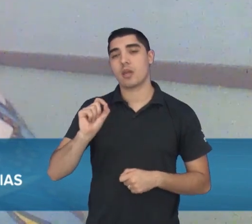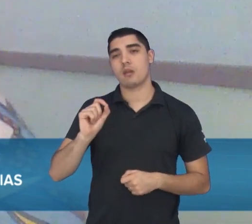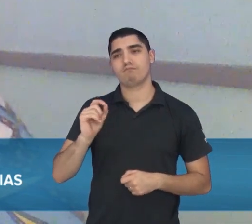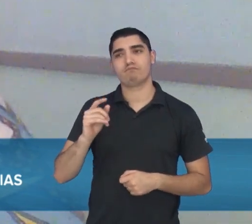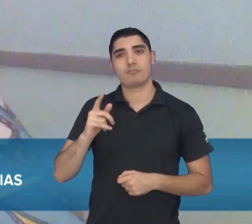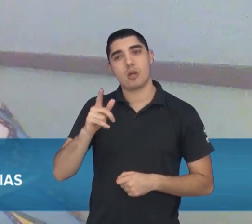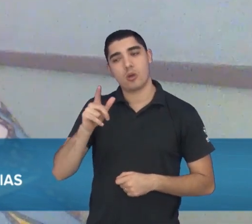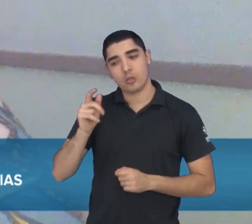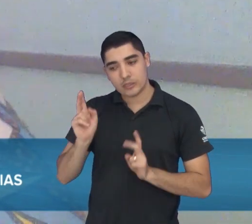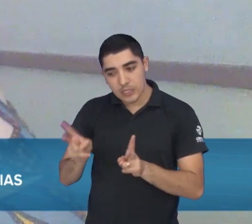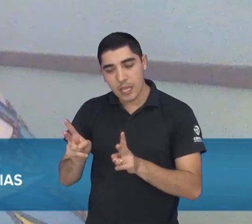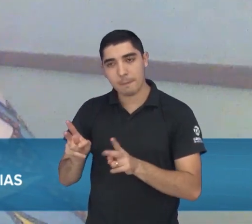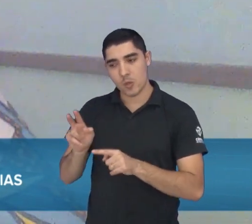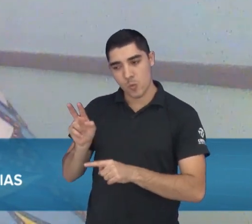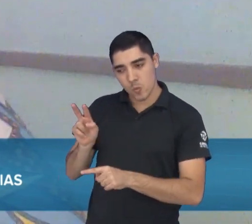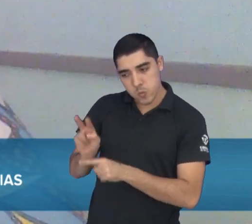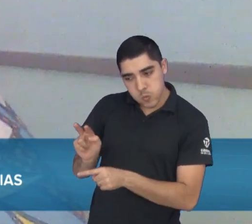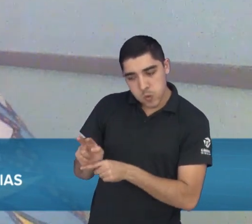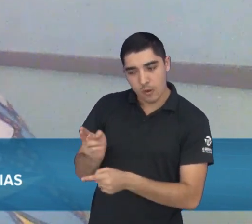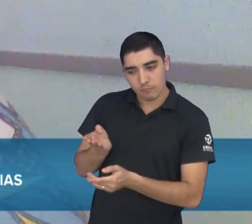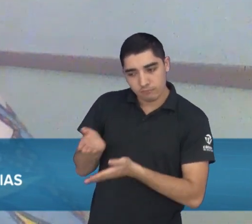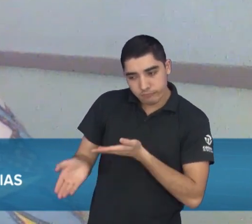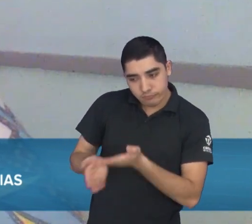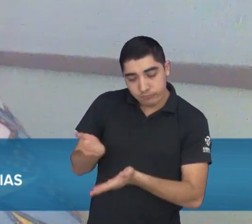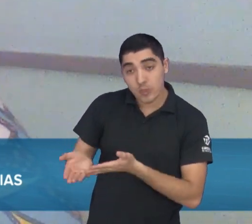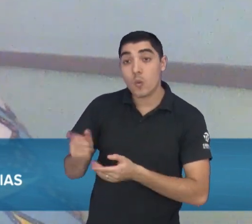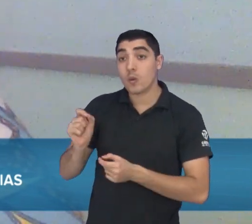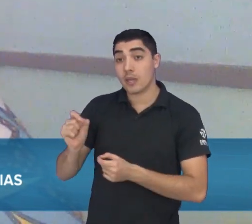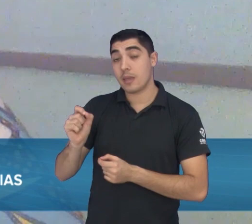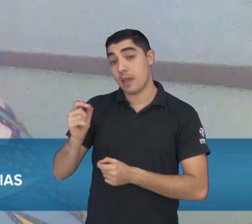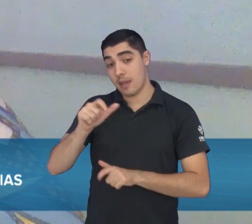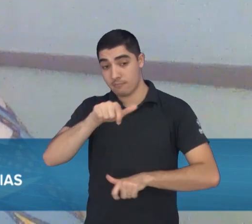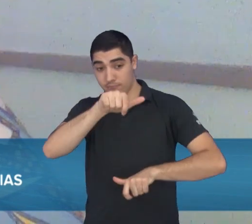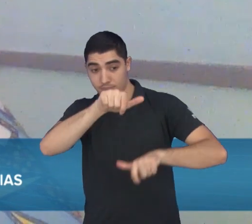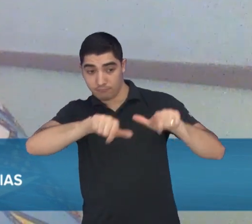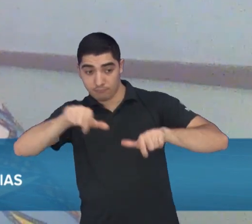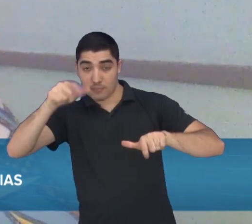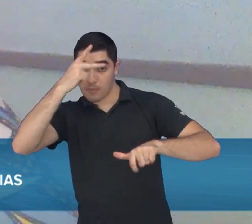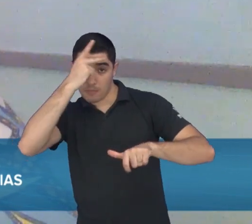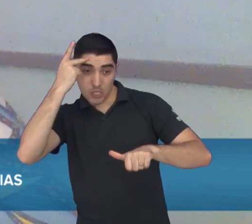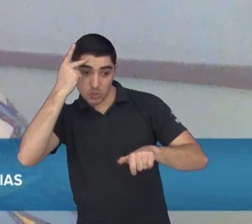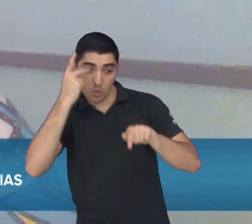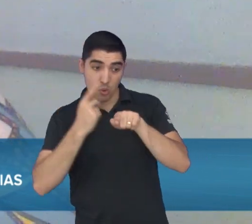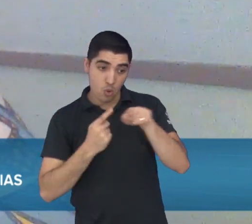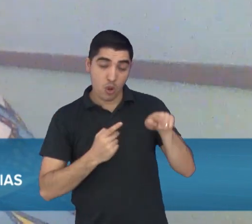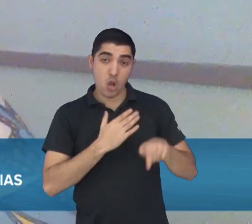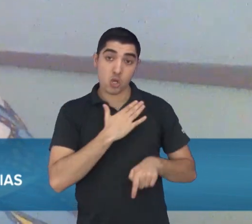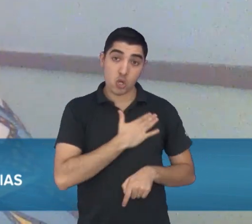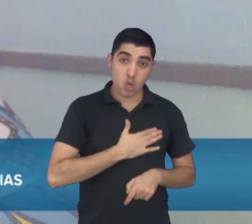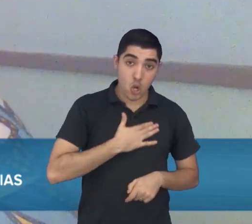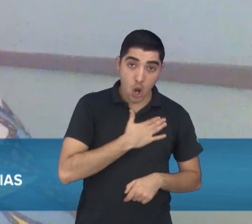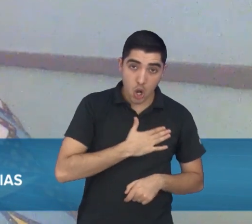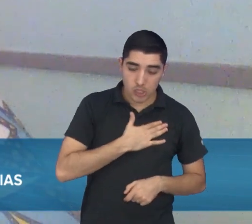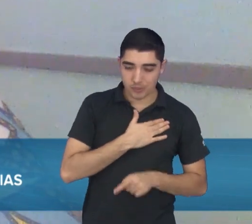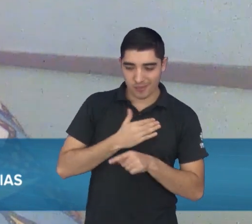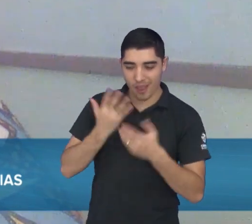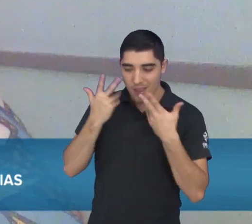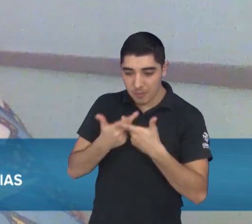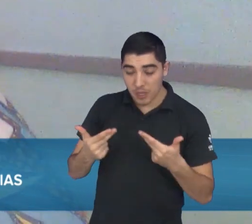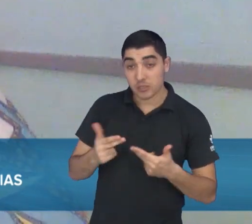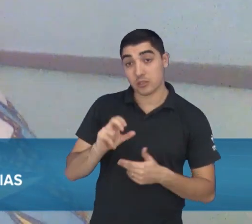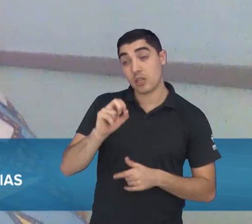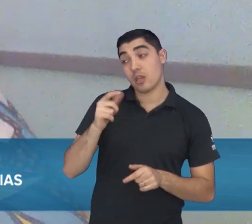na condução e no convívio entre as pessoas que gostam e as pessoas que não curtem muito os